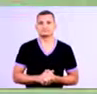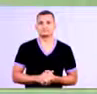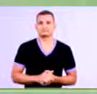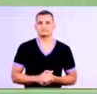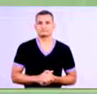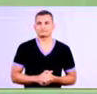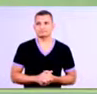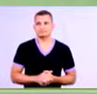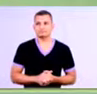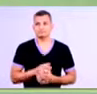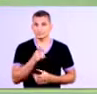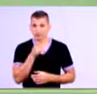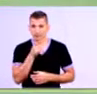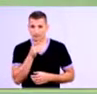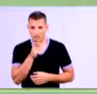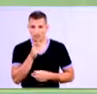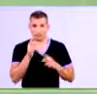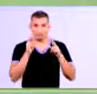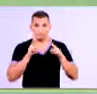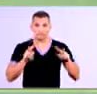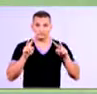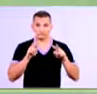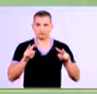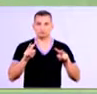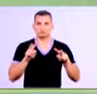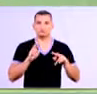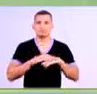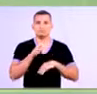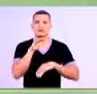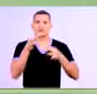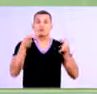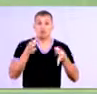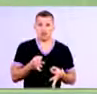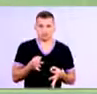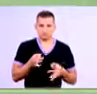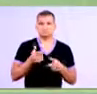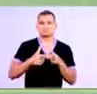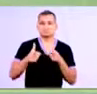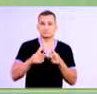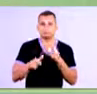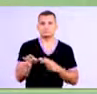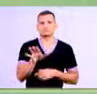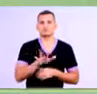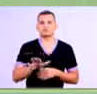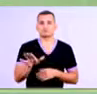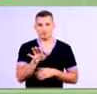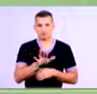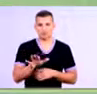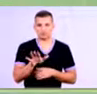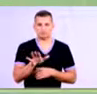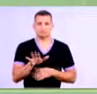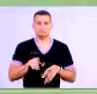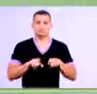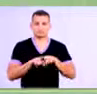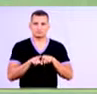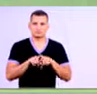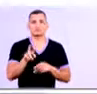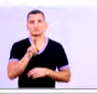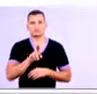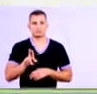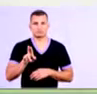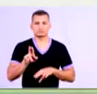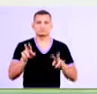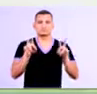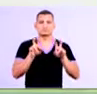Então essa daqui é a visão mais apropriada para o problema das interfaces e de uso dos